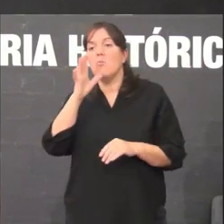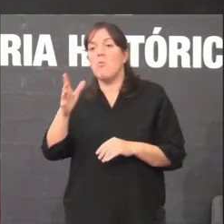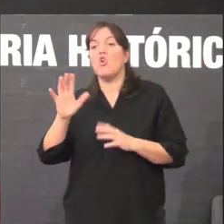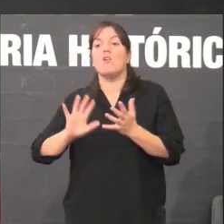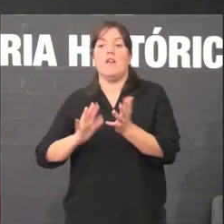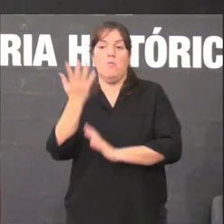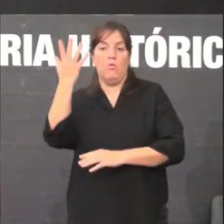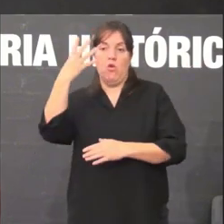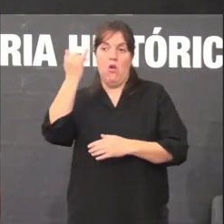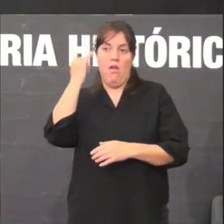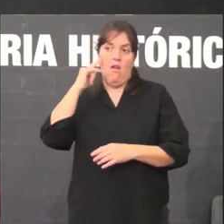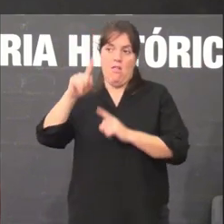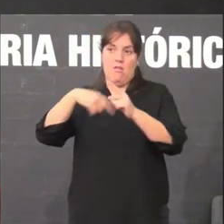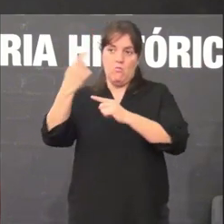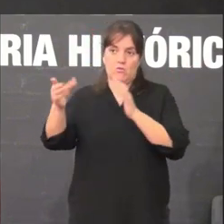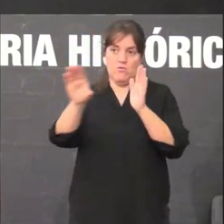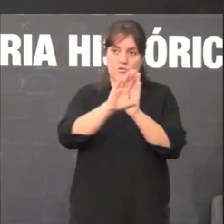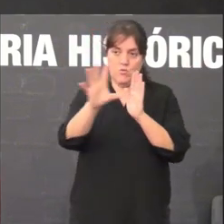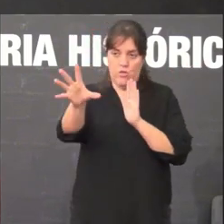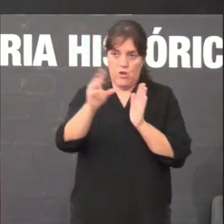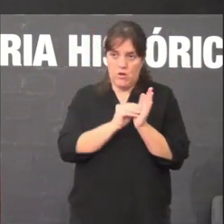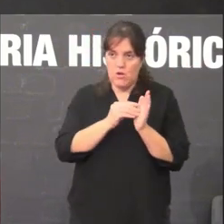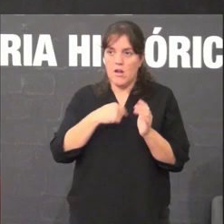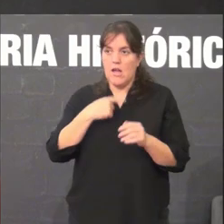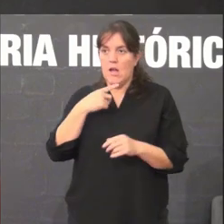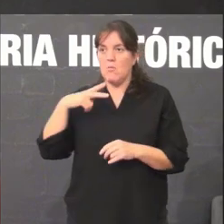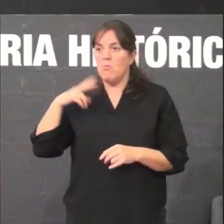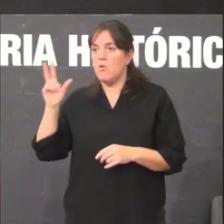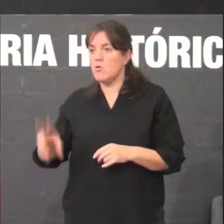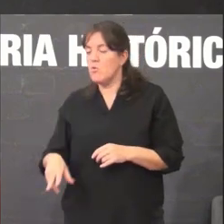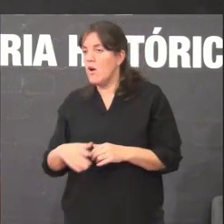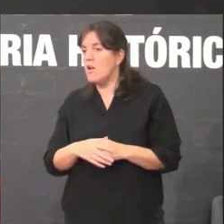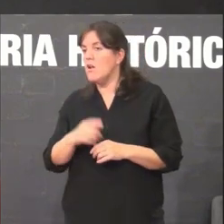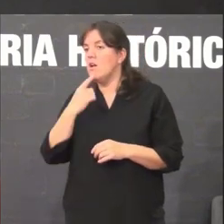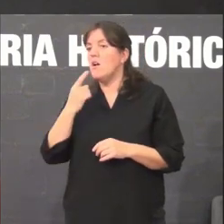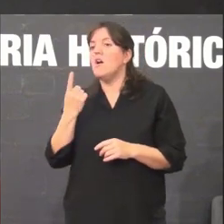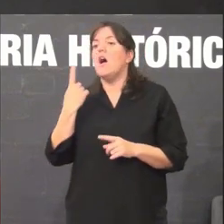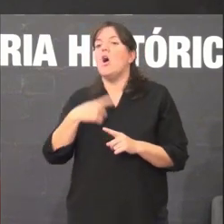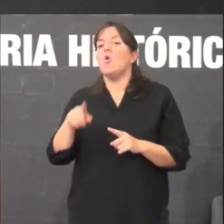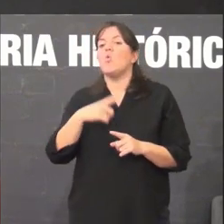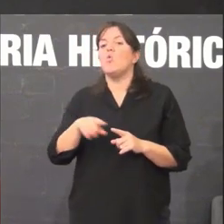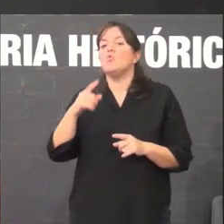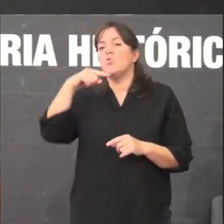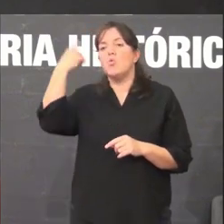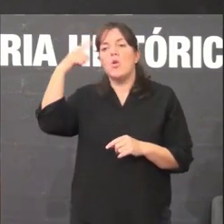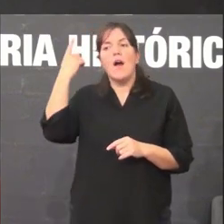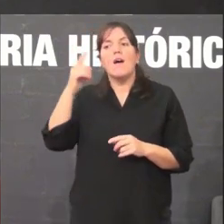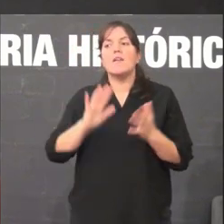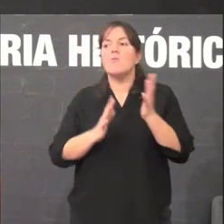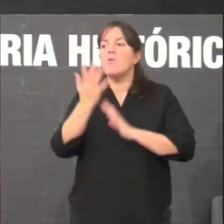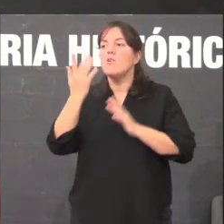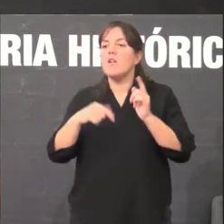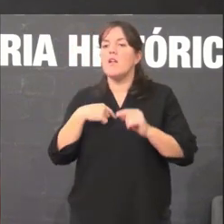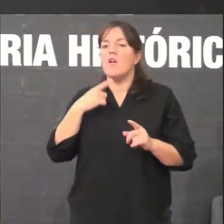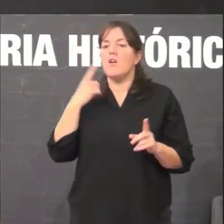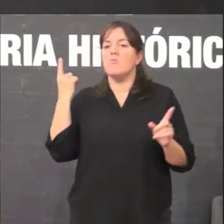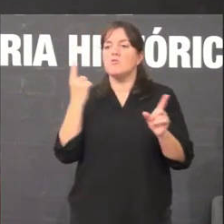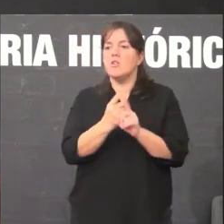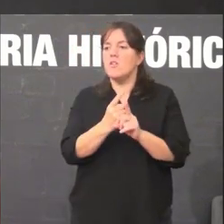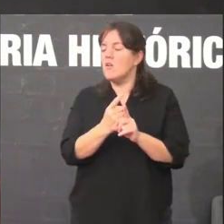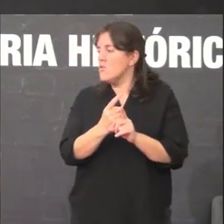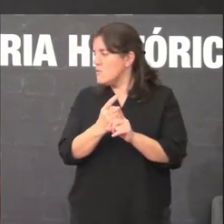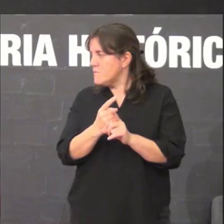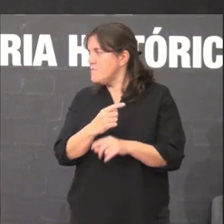Revolução. Em Portugal, a natureza da ruptura revolucionária e da democratização propiciou a